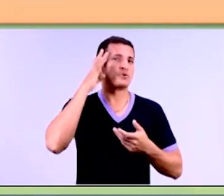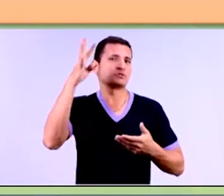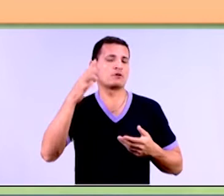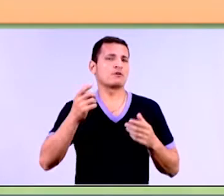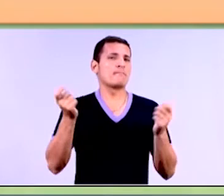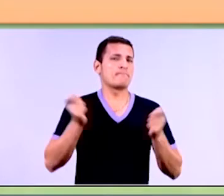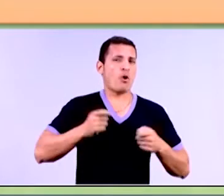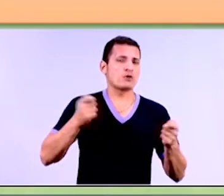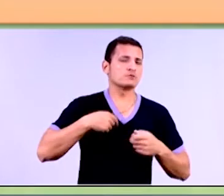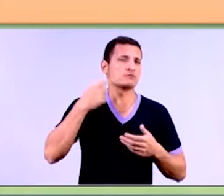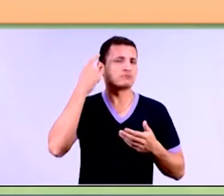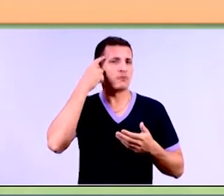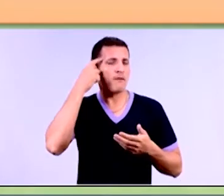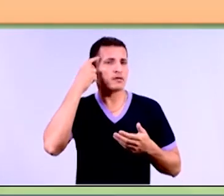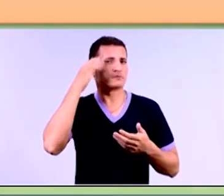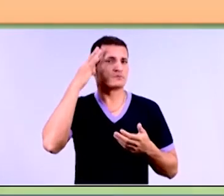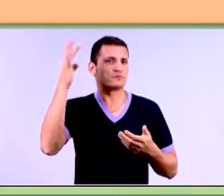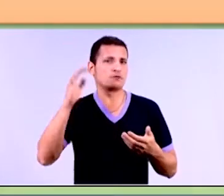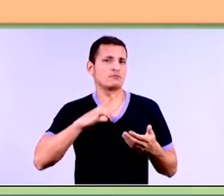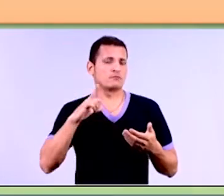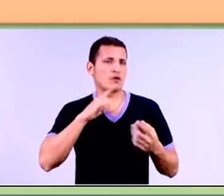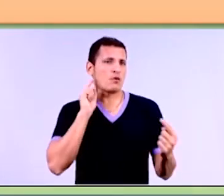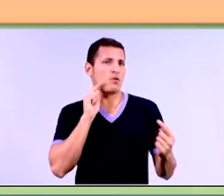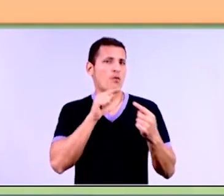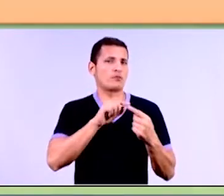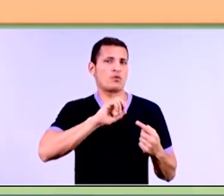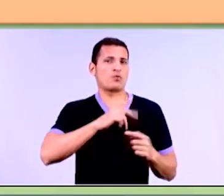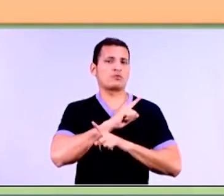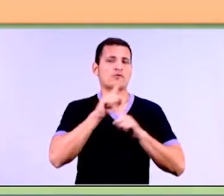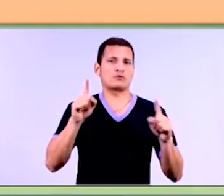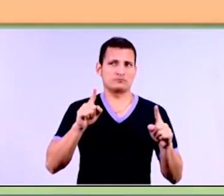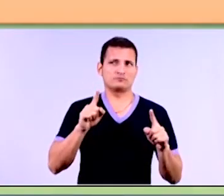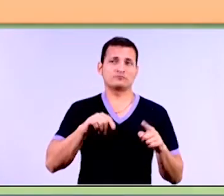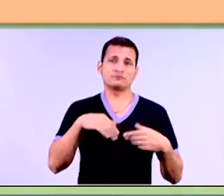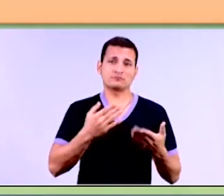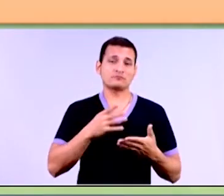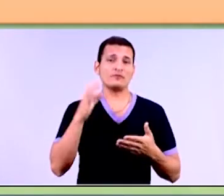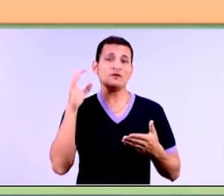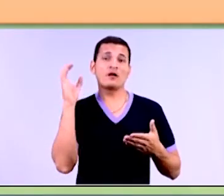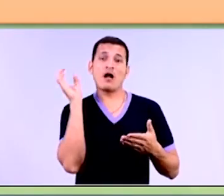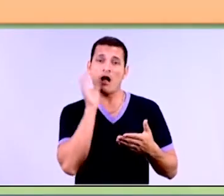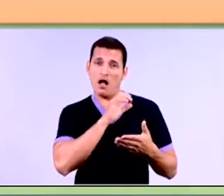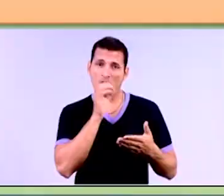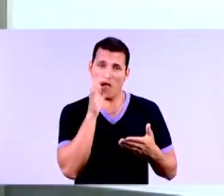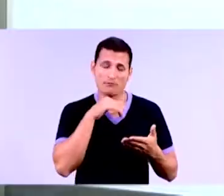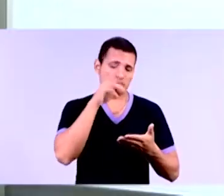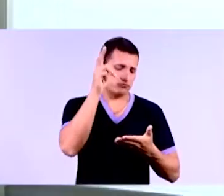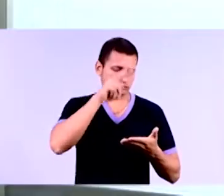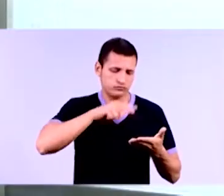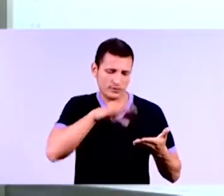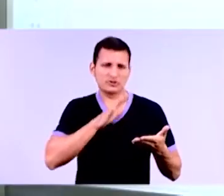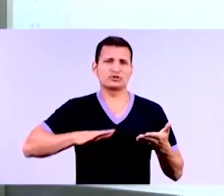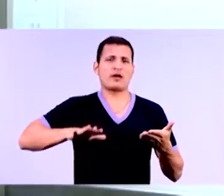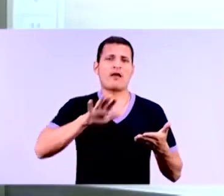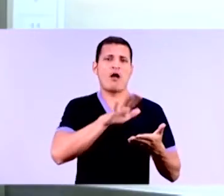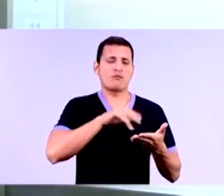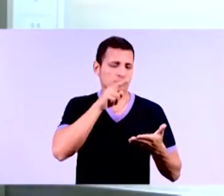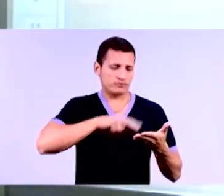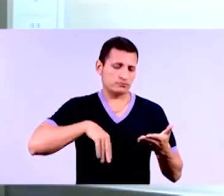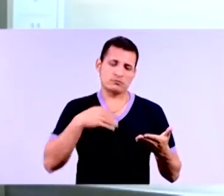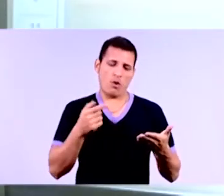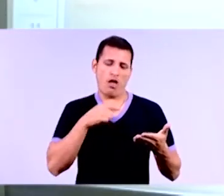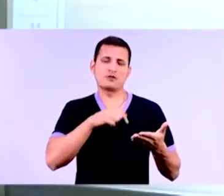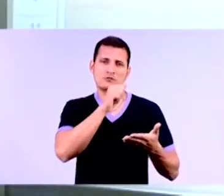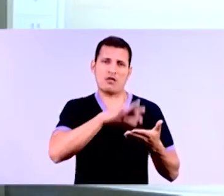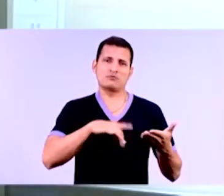que eu levantei estão realmente corretas ou não. Então, é uma leitura rápida, leitura geral para dizer, não, esse texto está